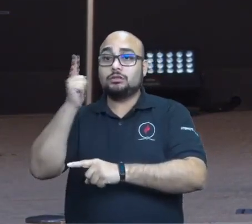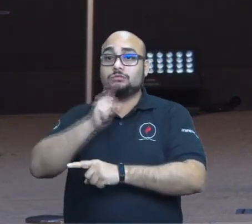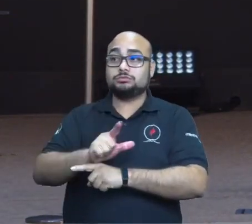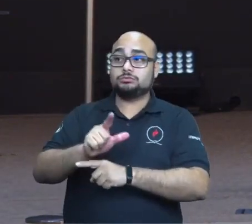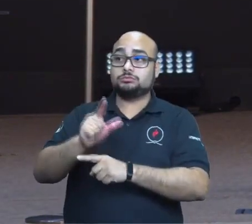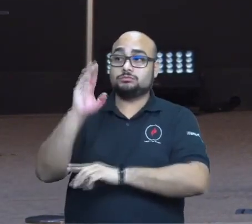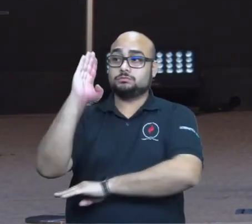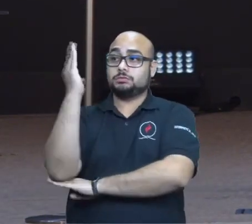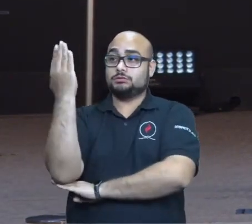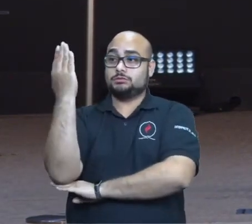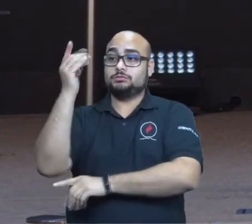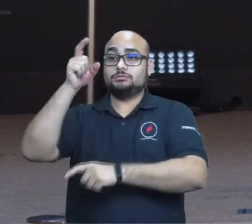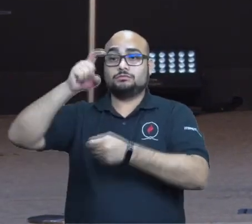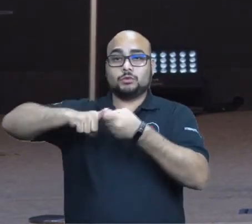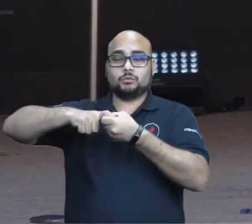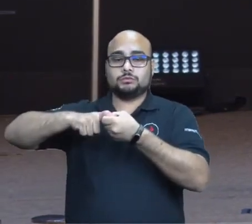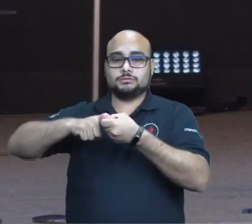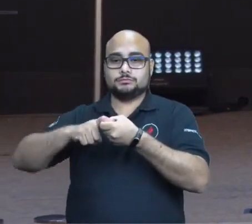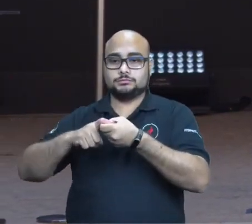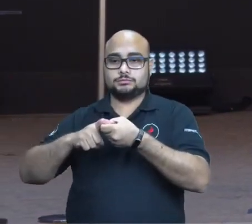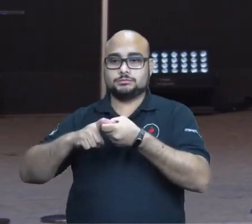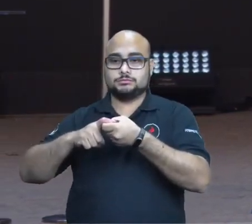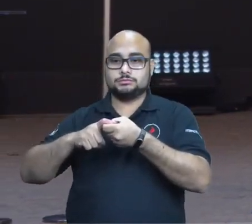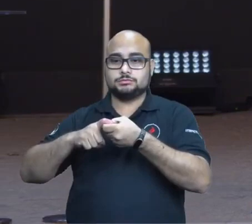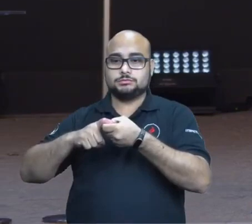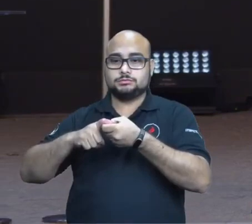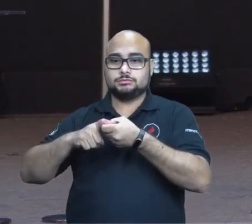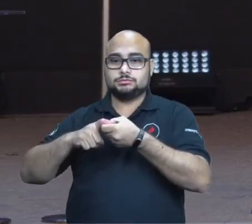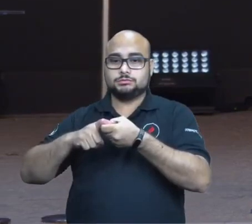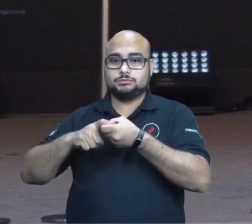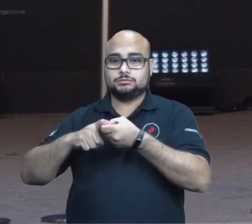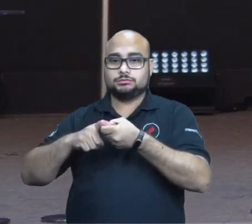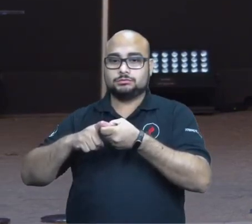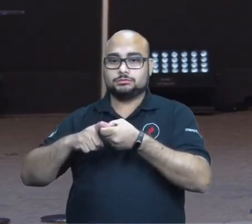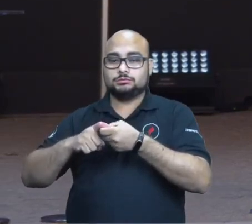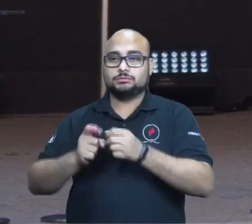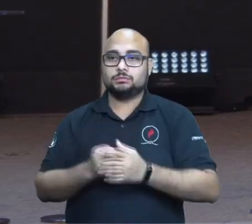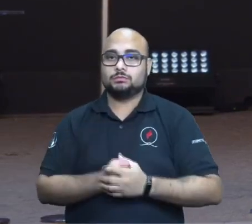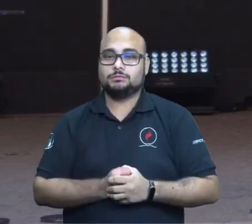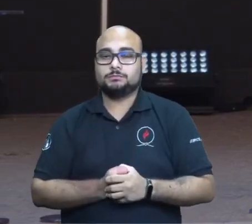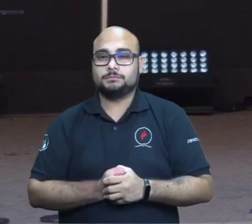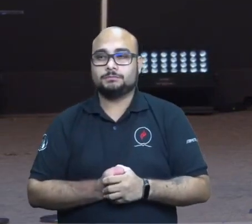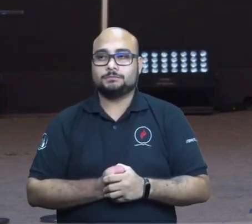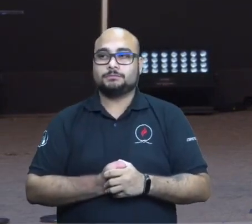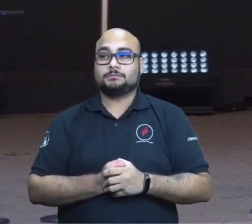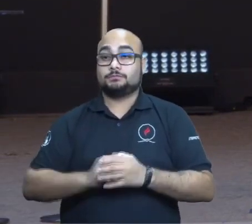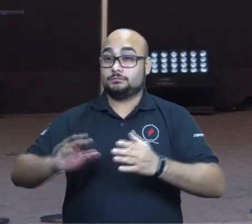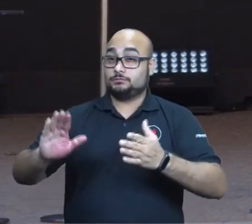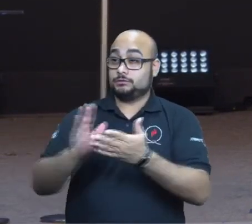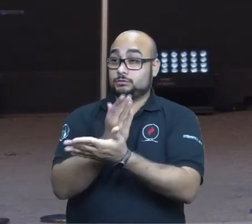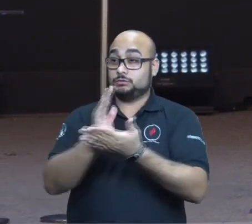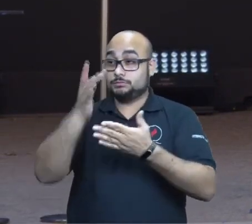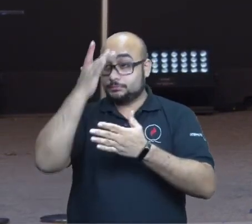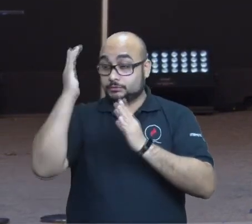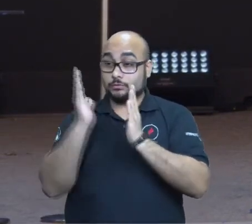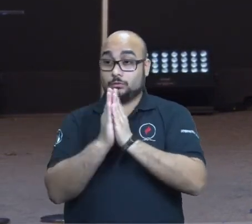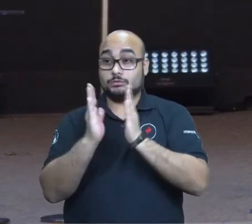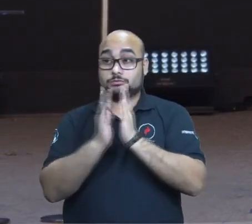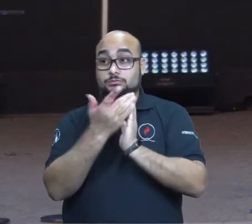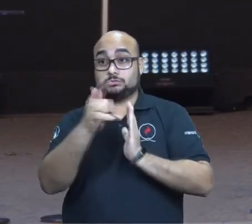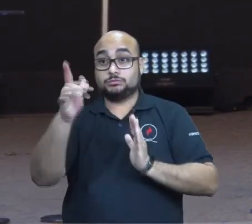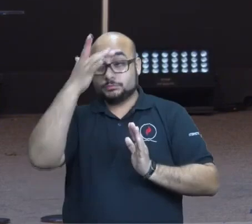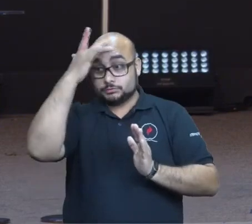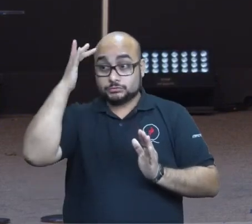mesmo um que perdeu o ferro do Machado porque quase sempre assim uns oram outros se beneficiam